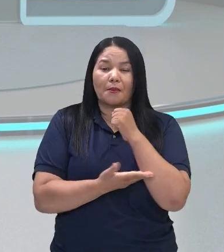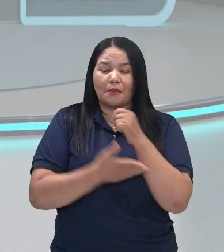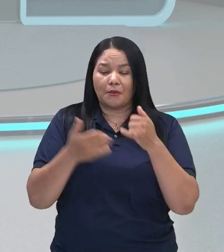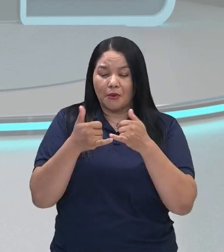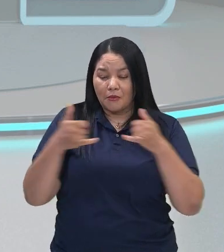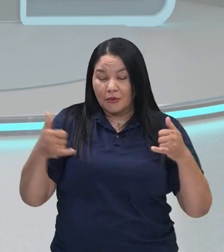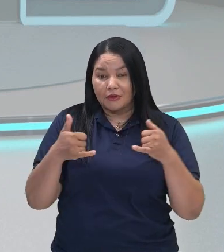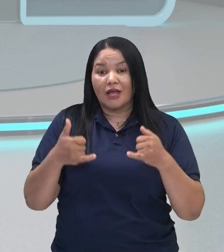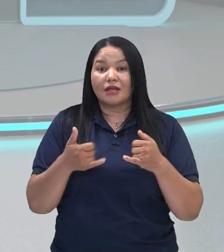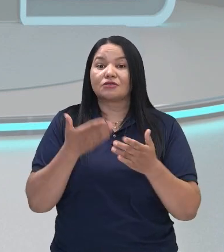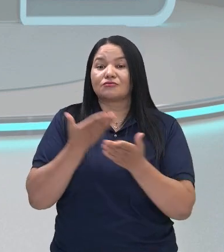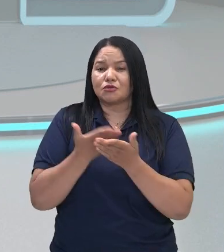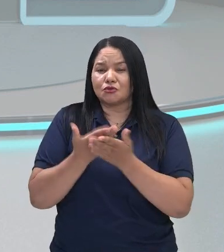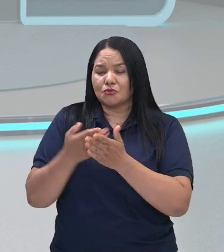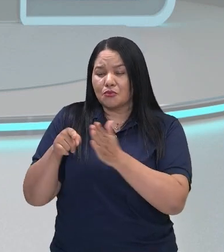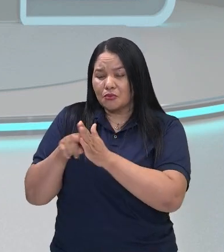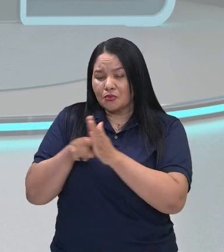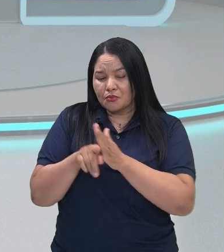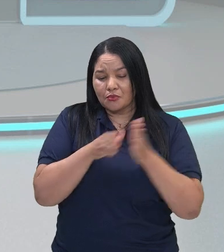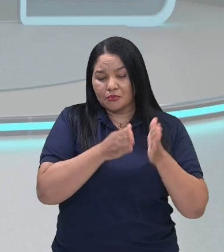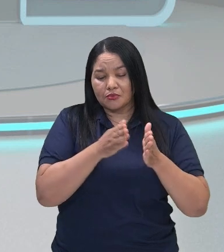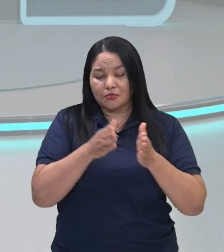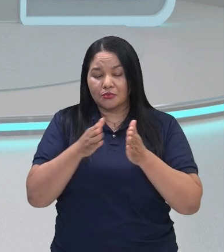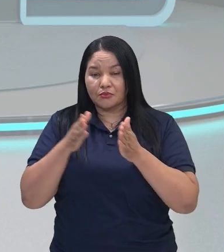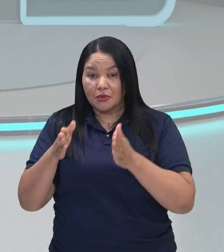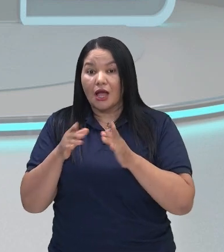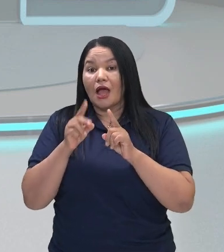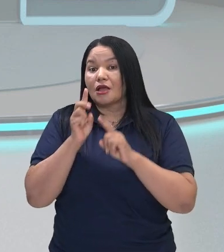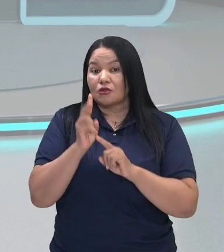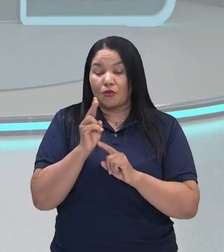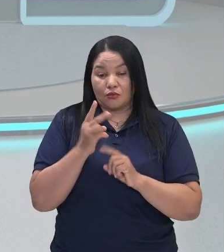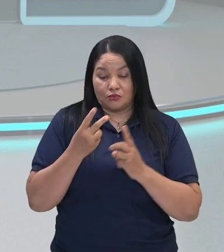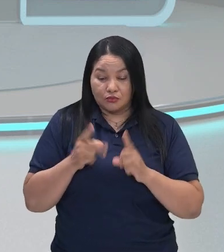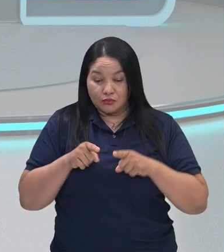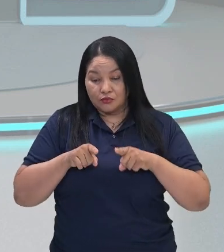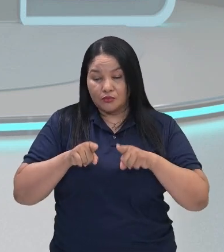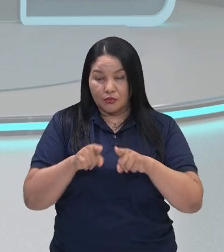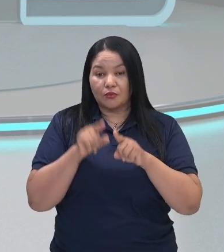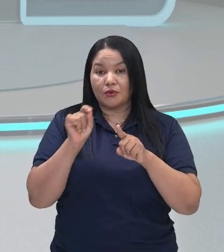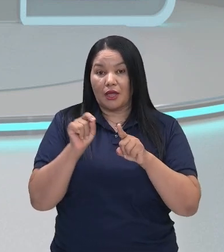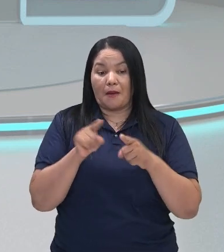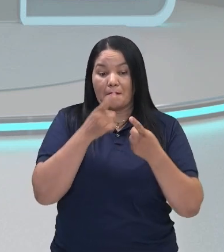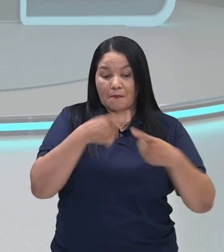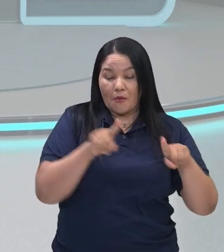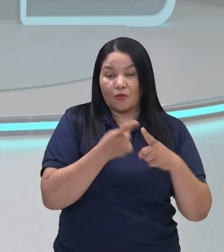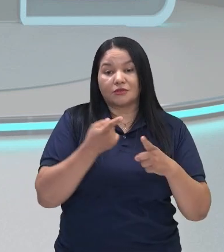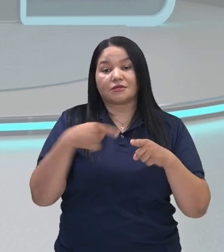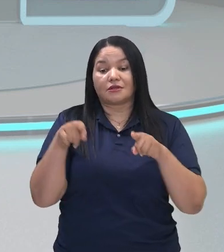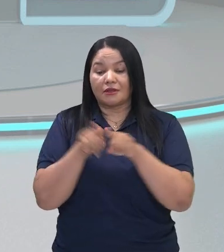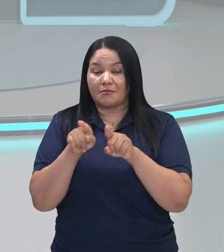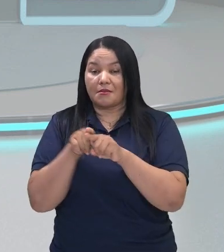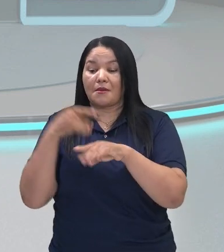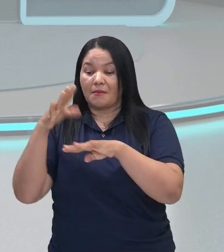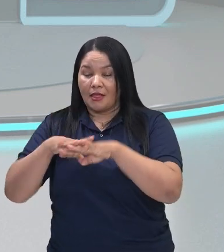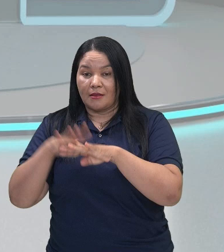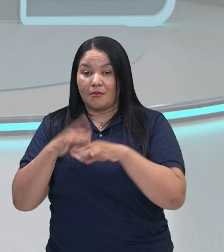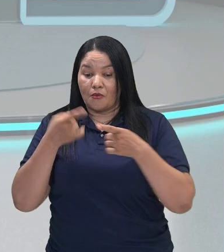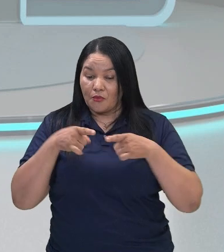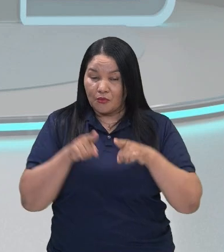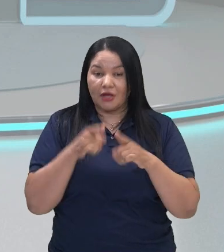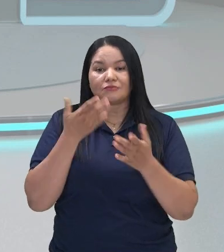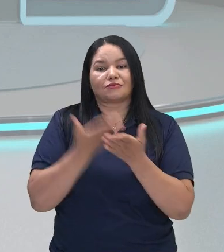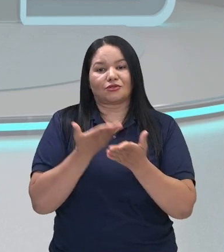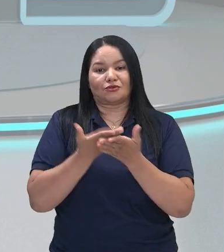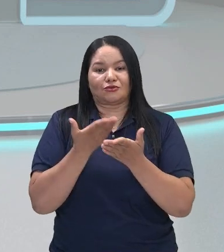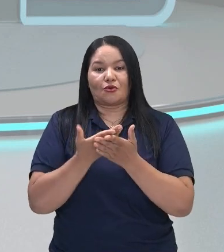um estudo que vai andando em paralelo, musical e matemático. Assim, temos a